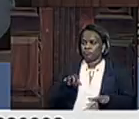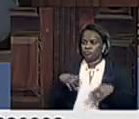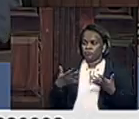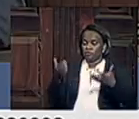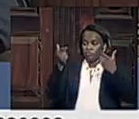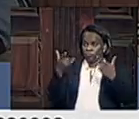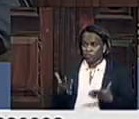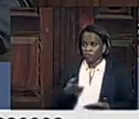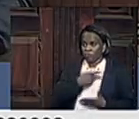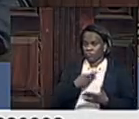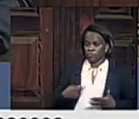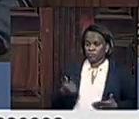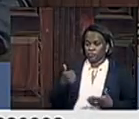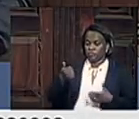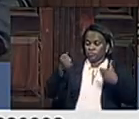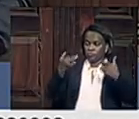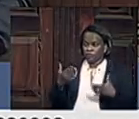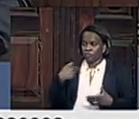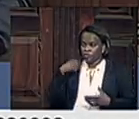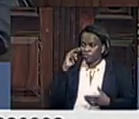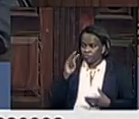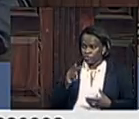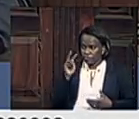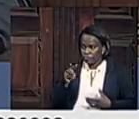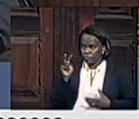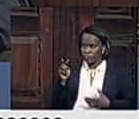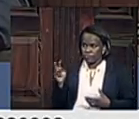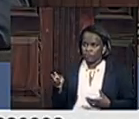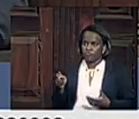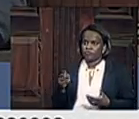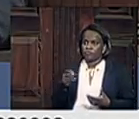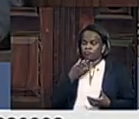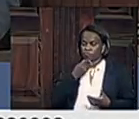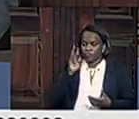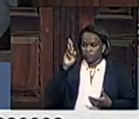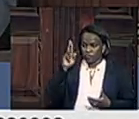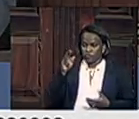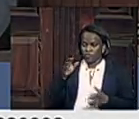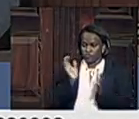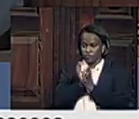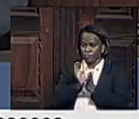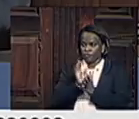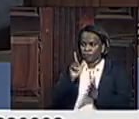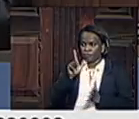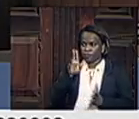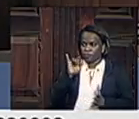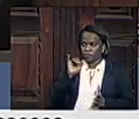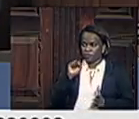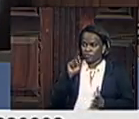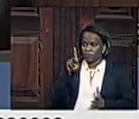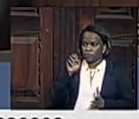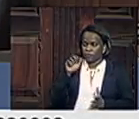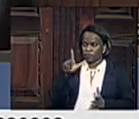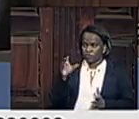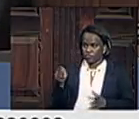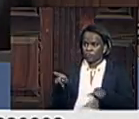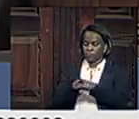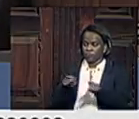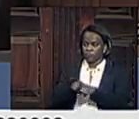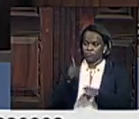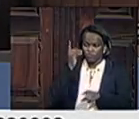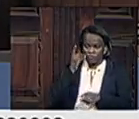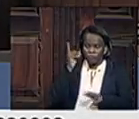primeiro acompanho integralmente a posição do líder do nosso partido, o deputado Luiz Paulo, e daqueles deputados que arguíram